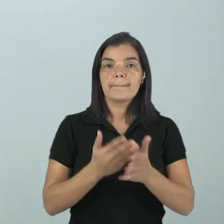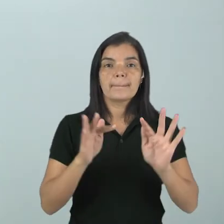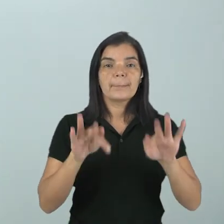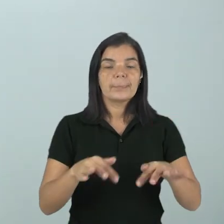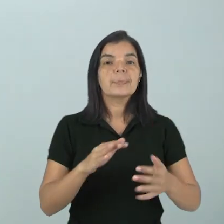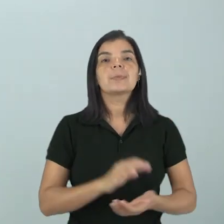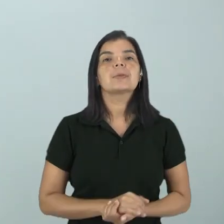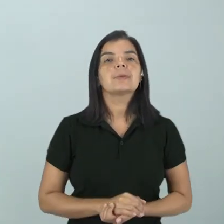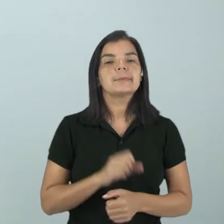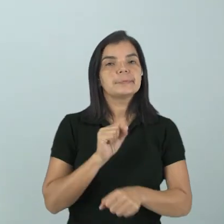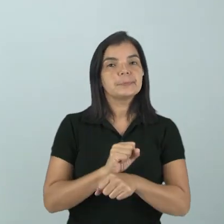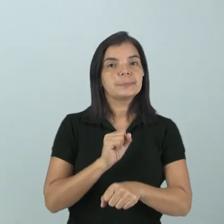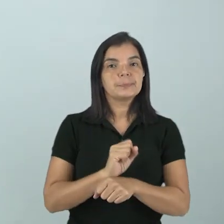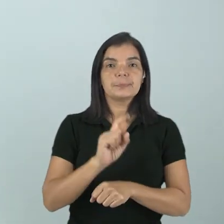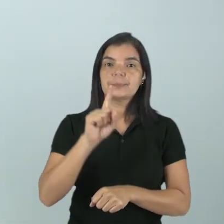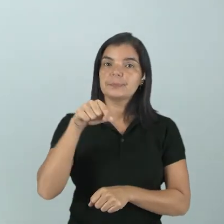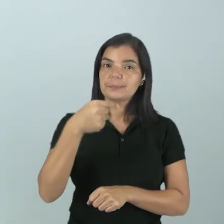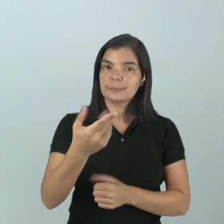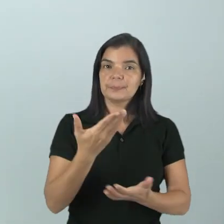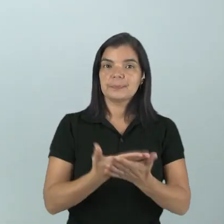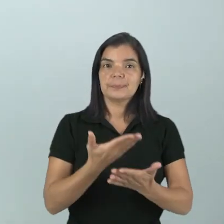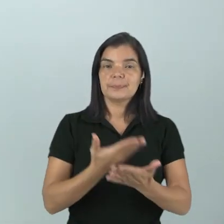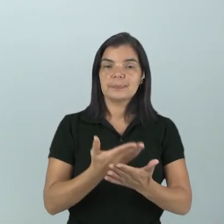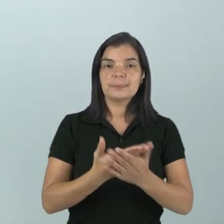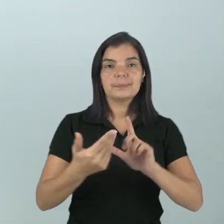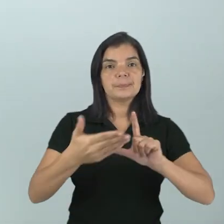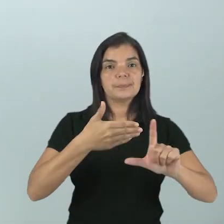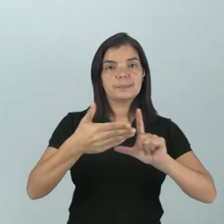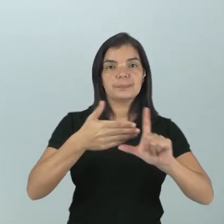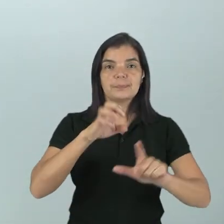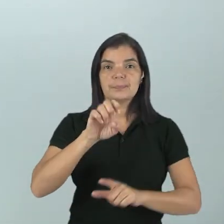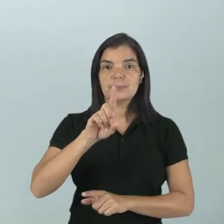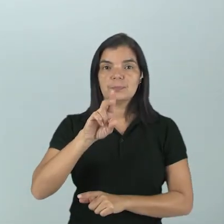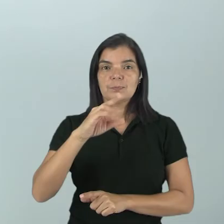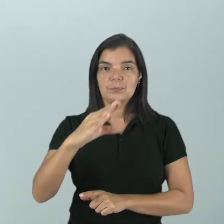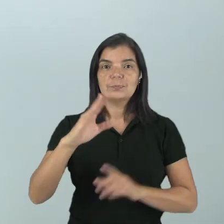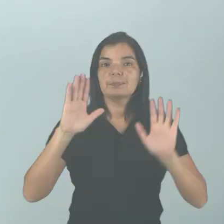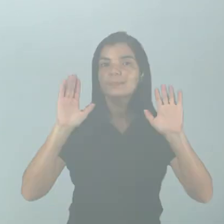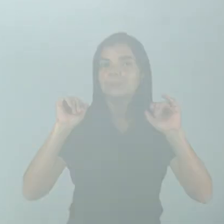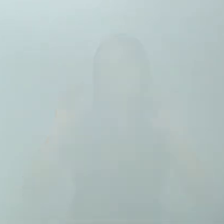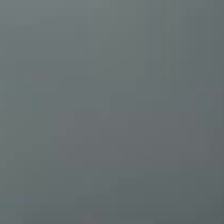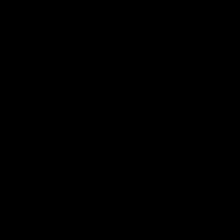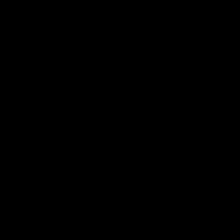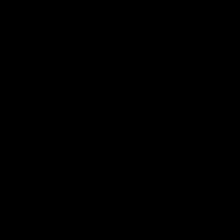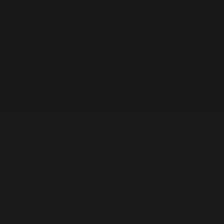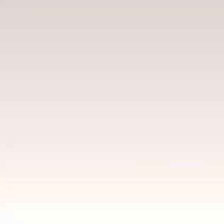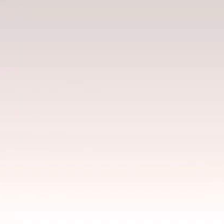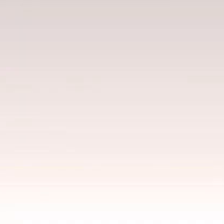essa aula. Espero vocês nas próximas aulas. E acesse a nossa plataforma Eduque. Tchau, tchau.